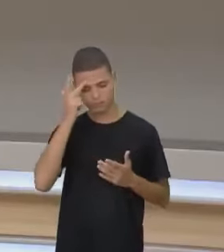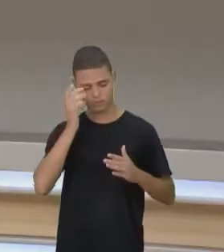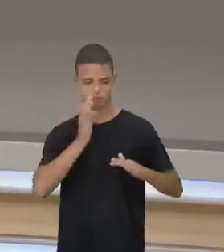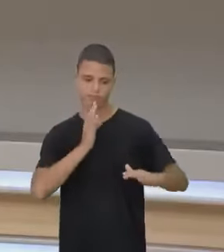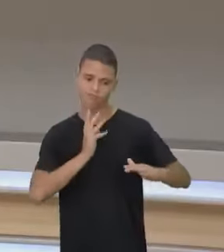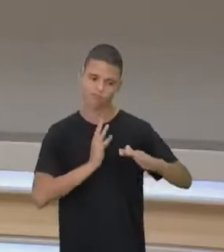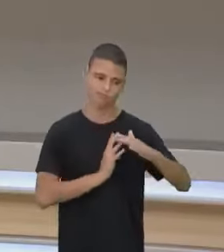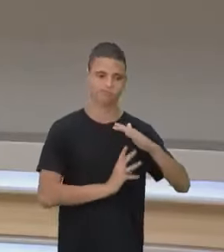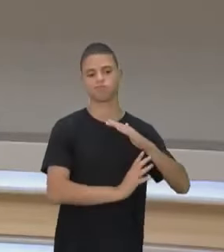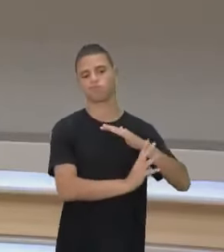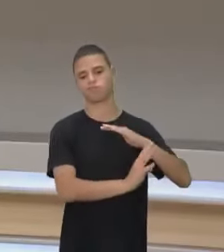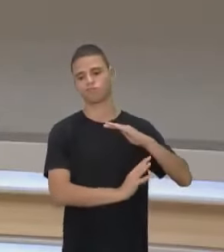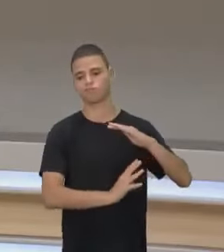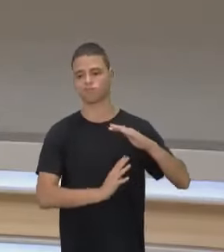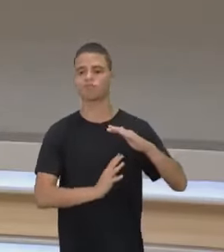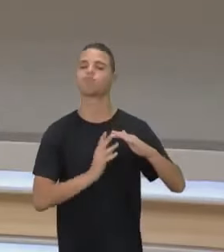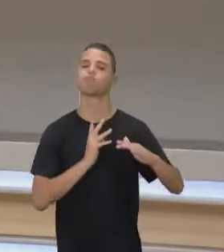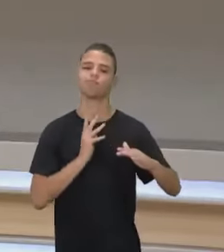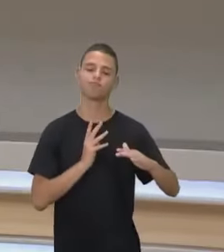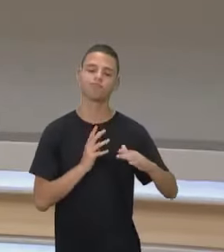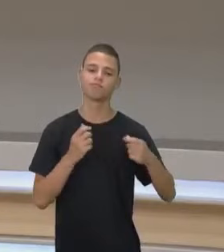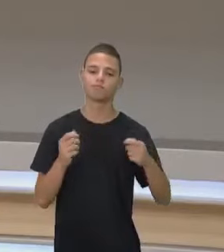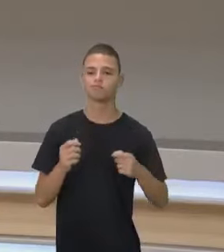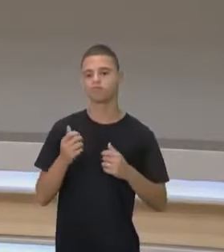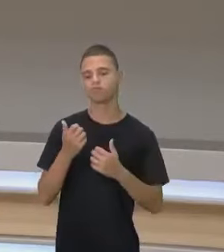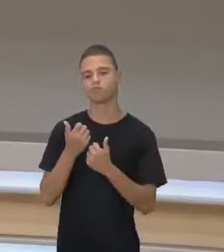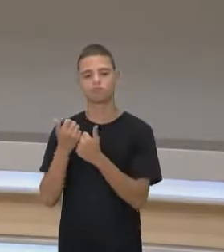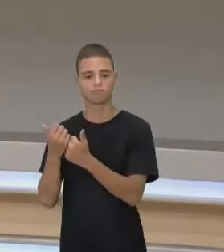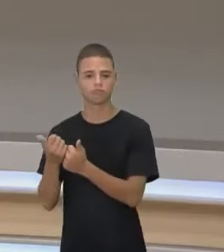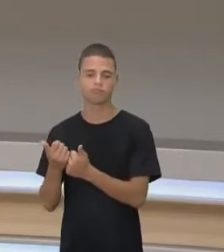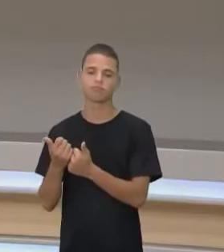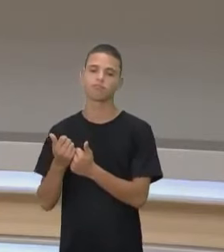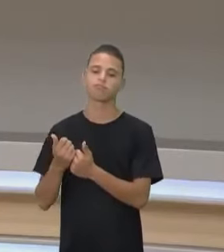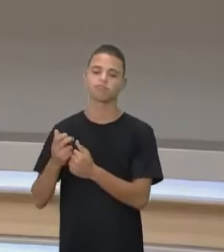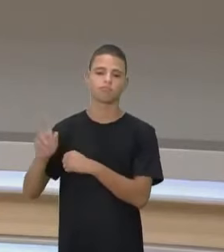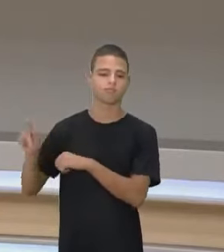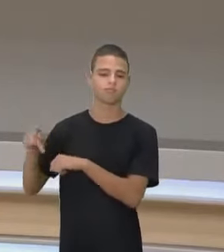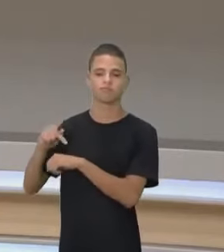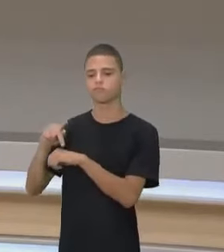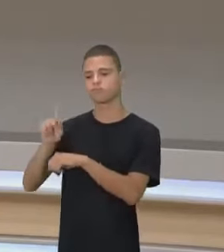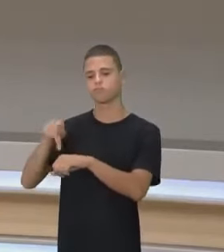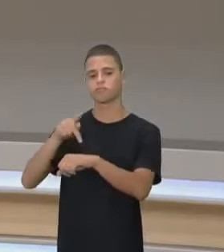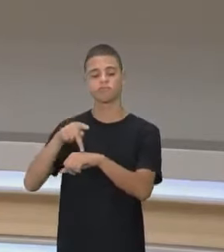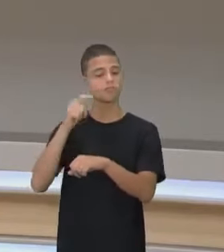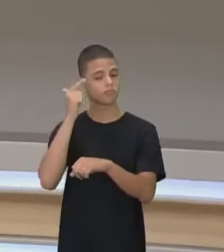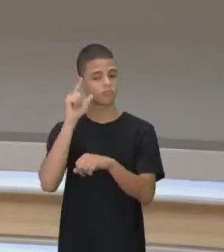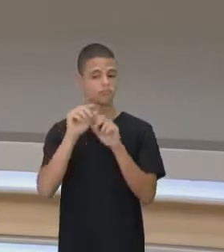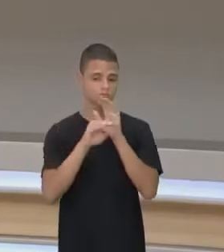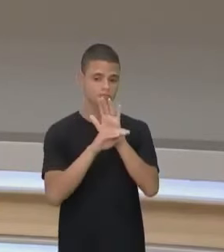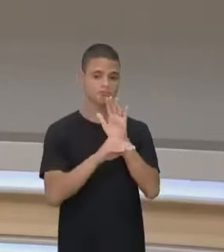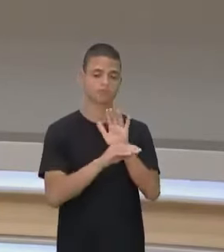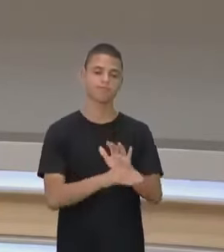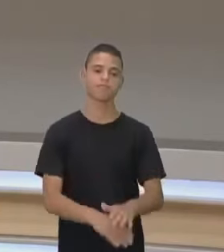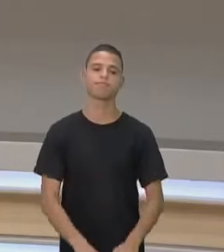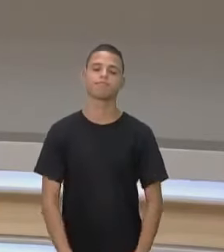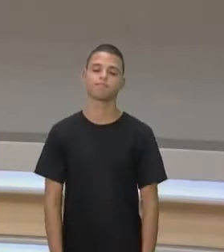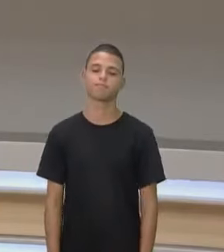refugiar, precisam de apoio, inclusive, internacional, de organizações internacionais, para poder manter aí um mínimo